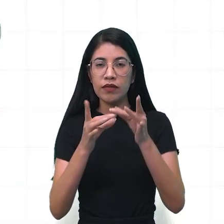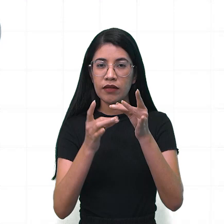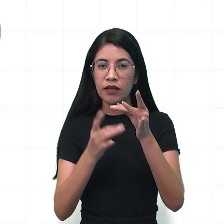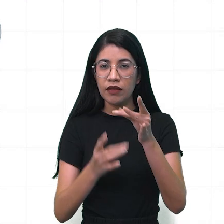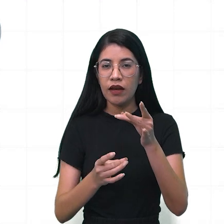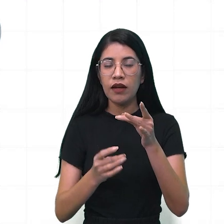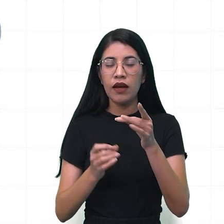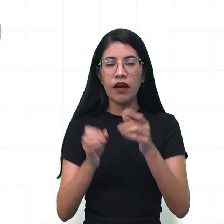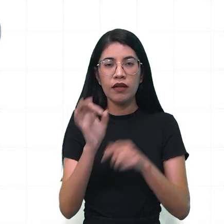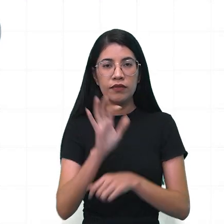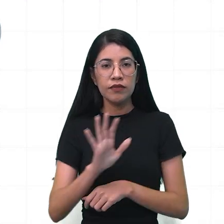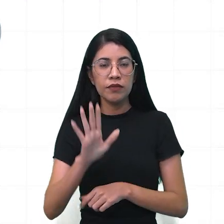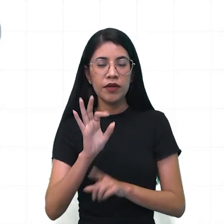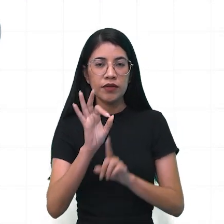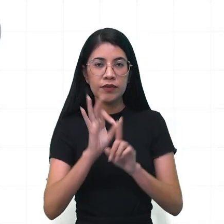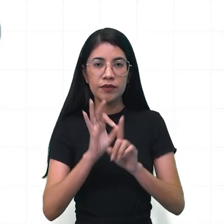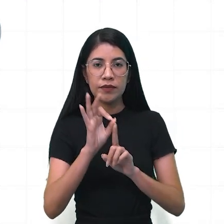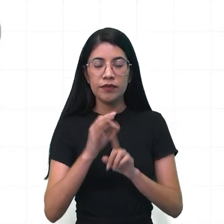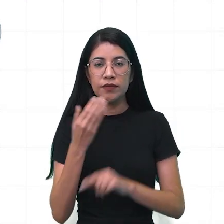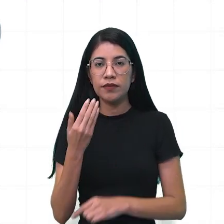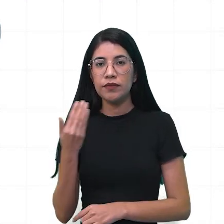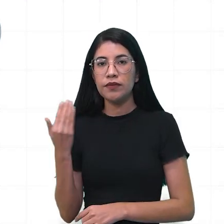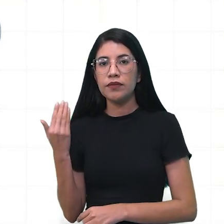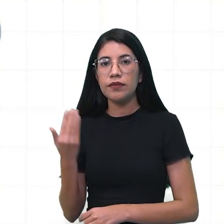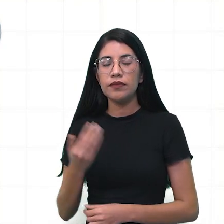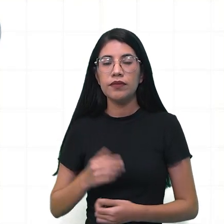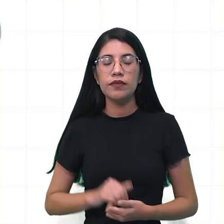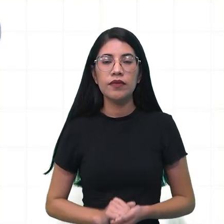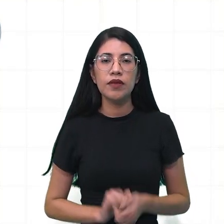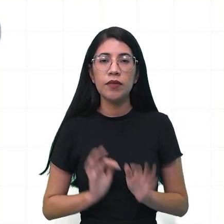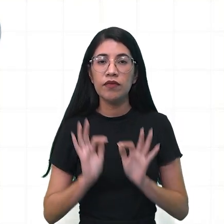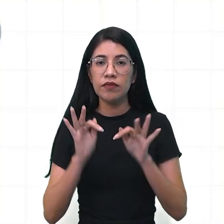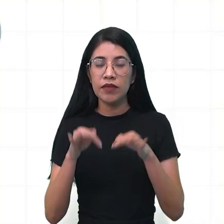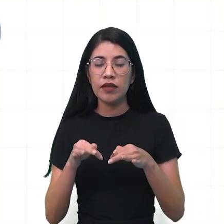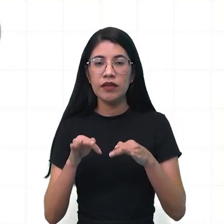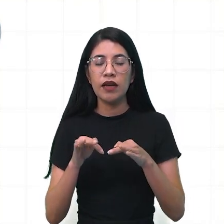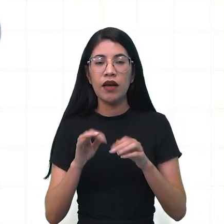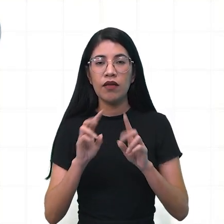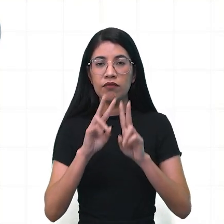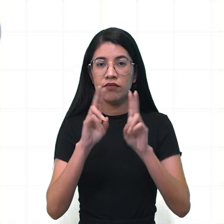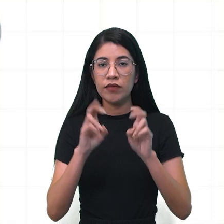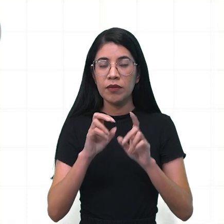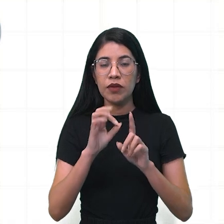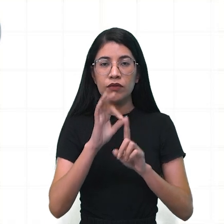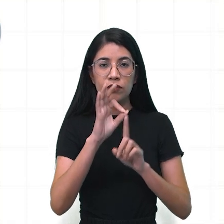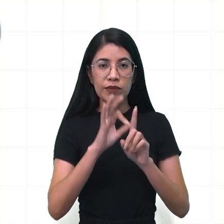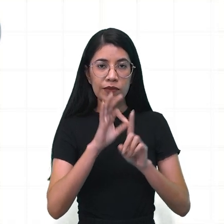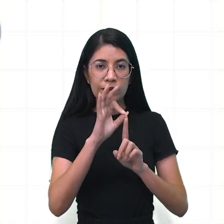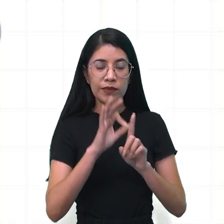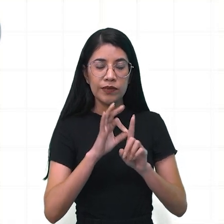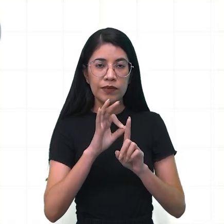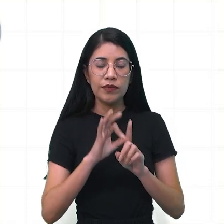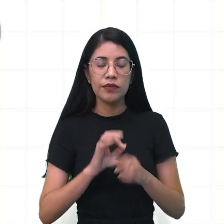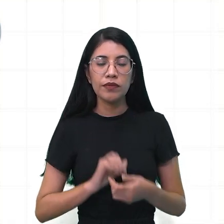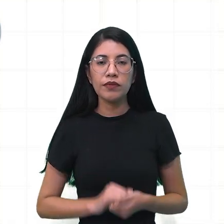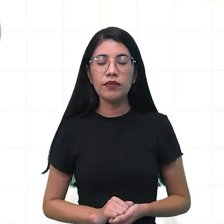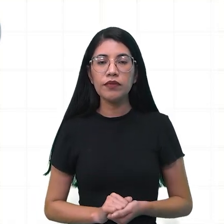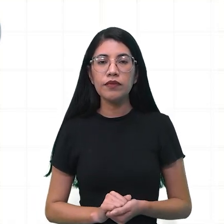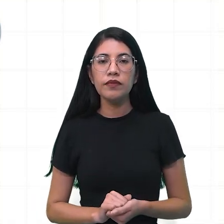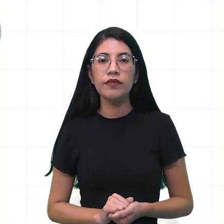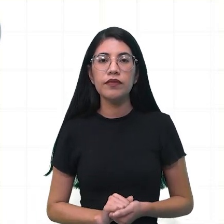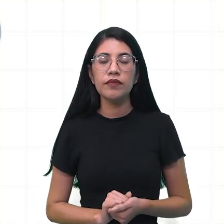esse termômetro Olha só então aqui né só pra gente finalizar essa parte do termômetro